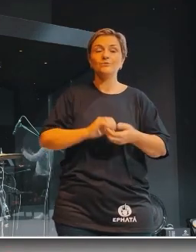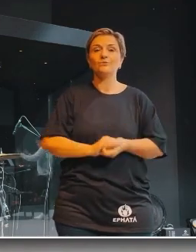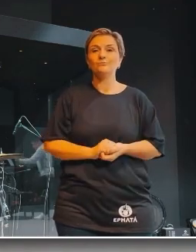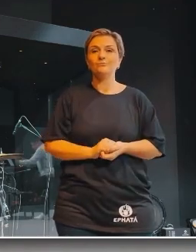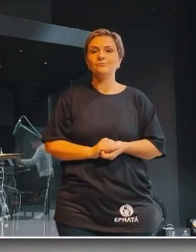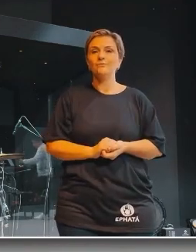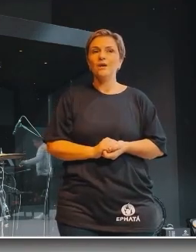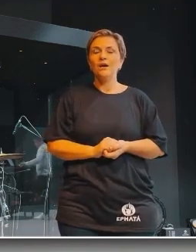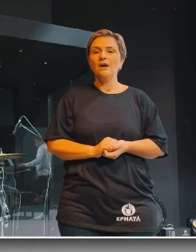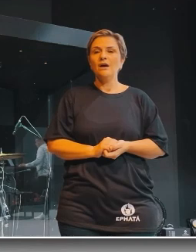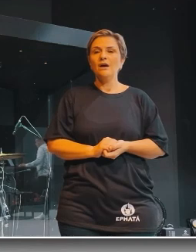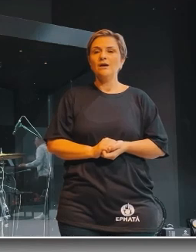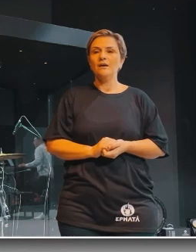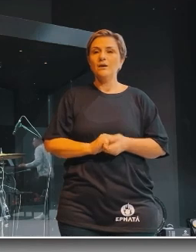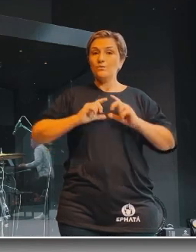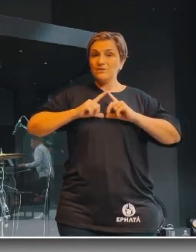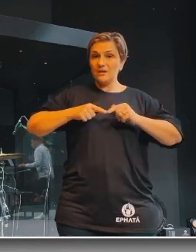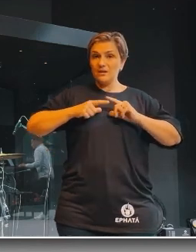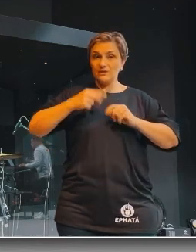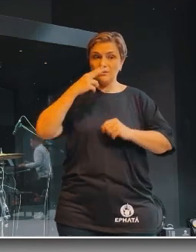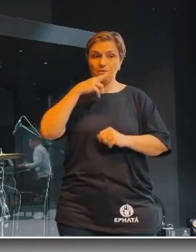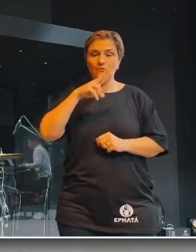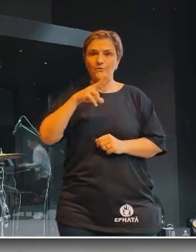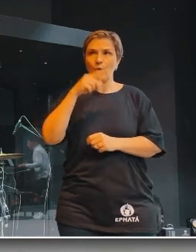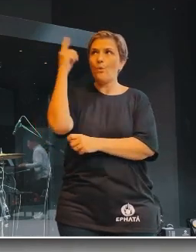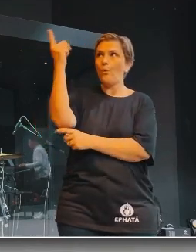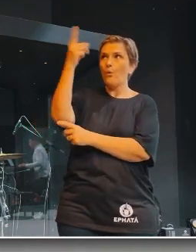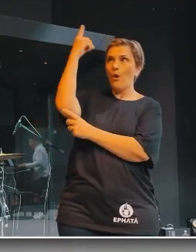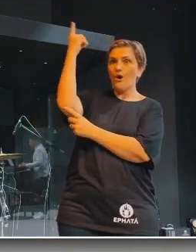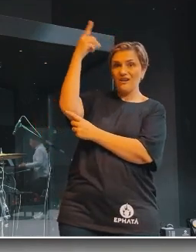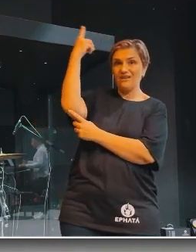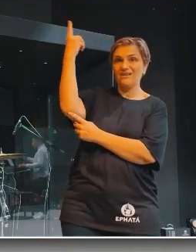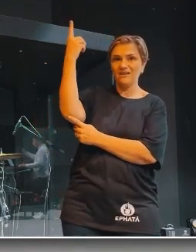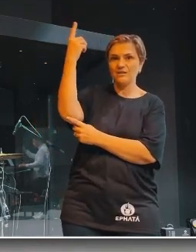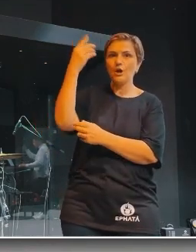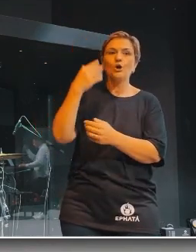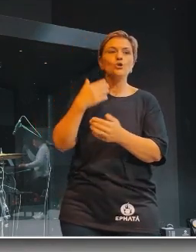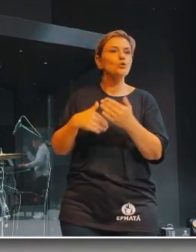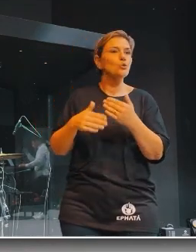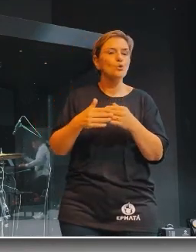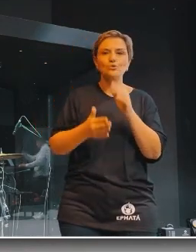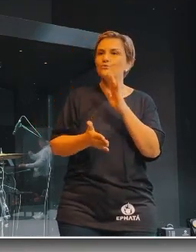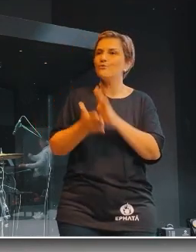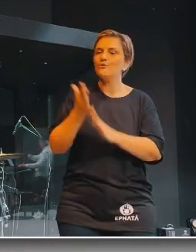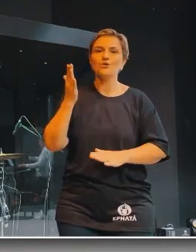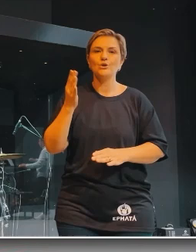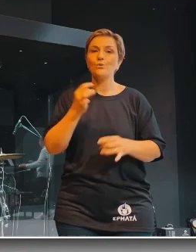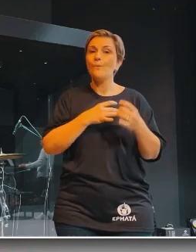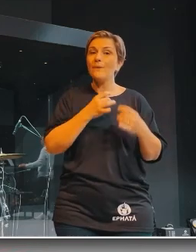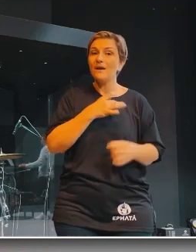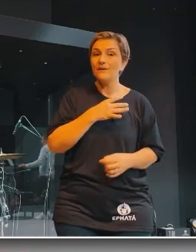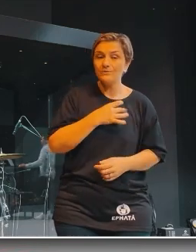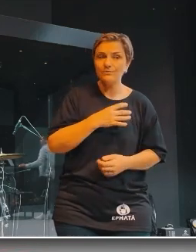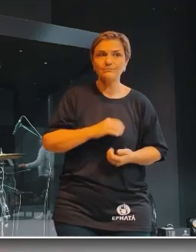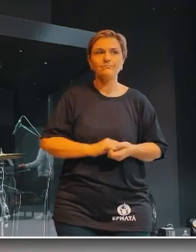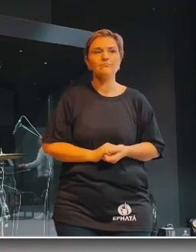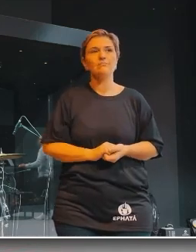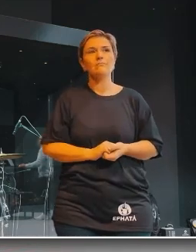homem, pastor? Golias, todos fugiram cheios de medo.